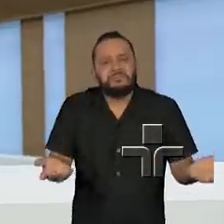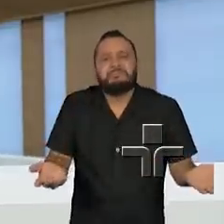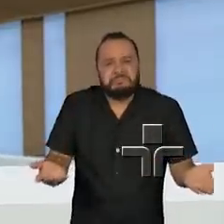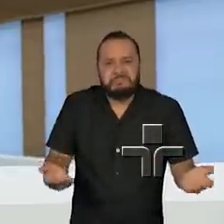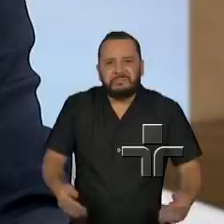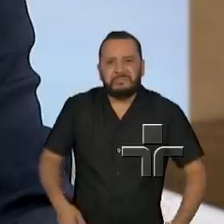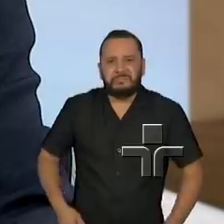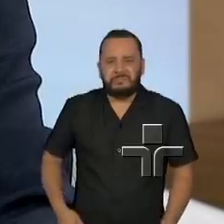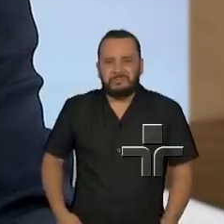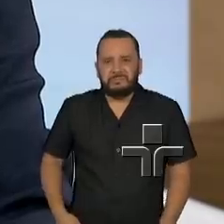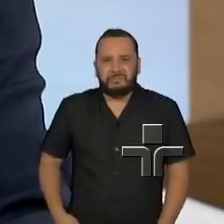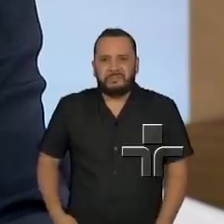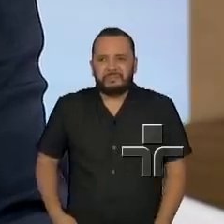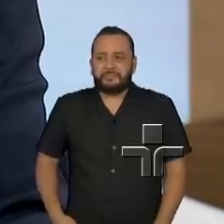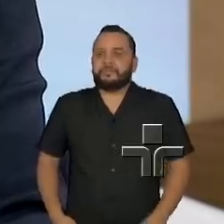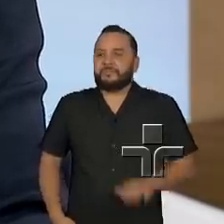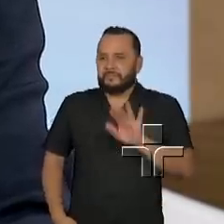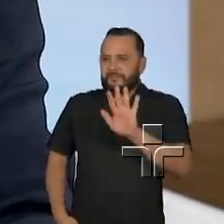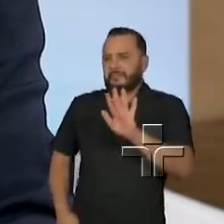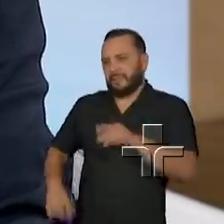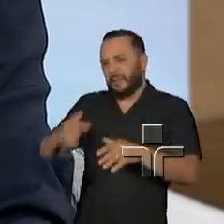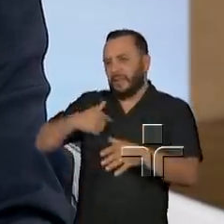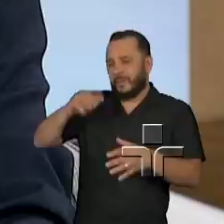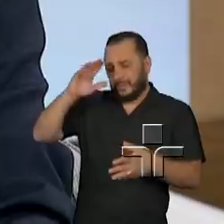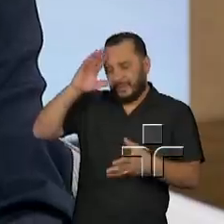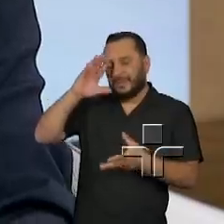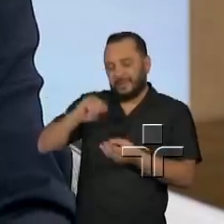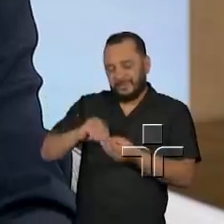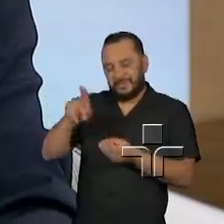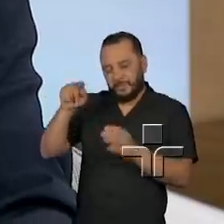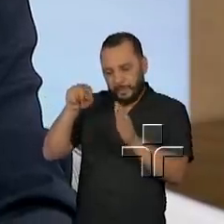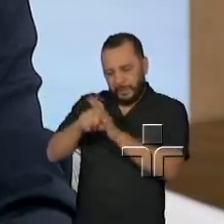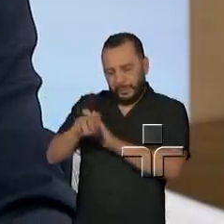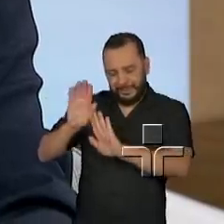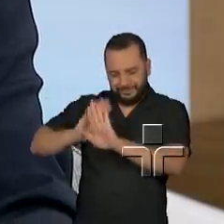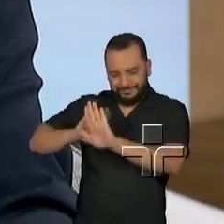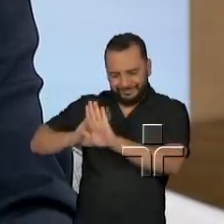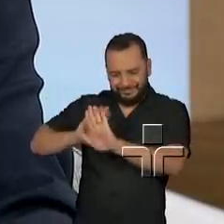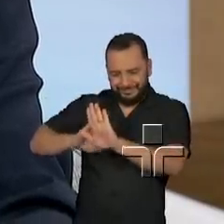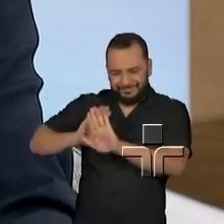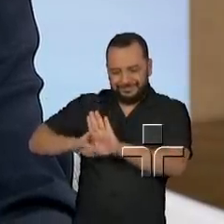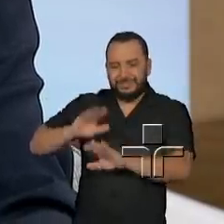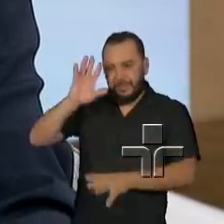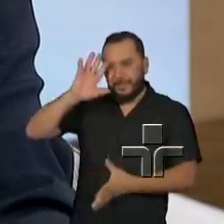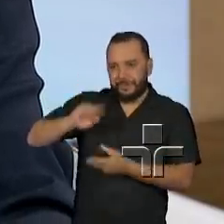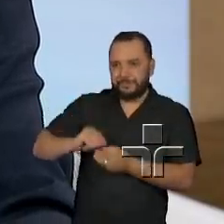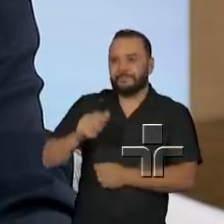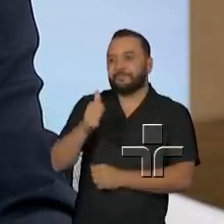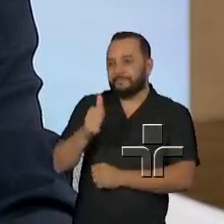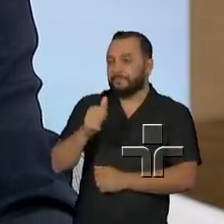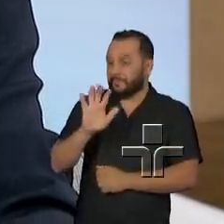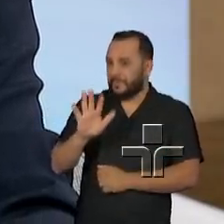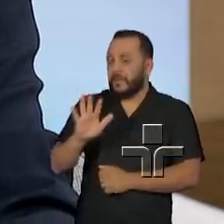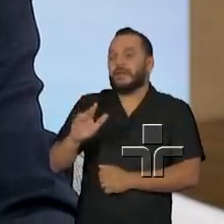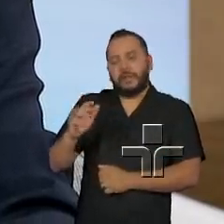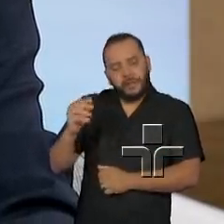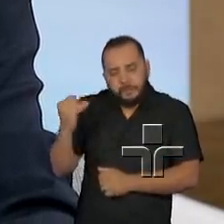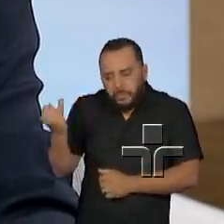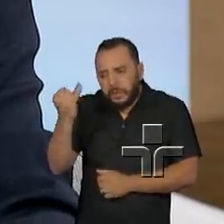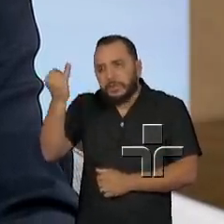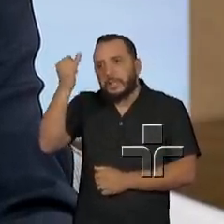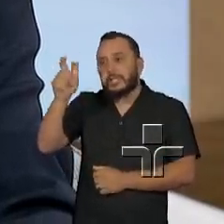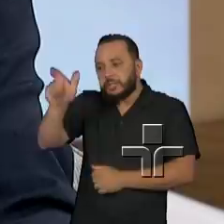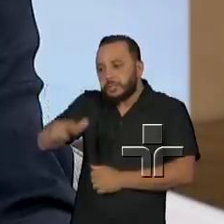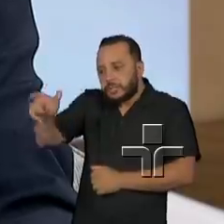tomando hoje? Eu entendo de onde a sua pergunta vem. Eu acho que é fundamental a aproximação dos cientistas com a